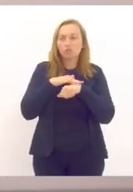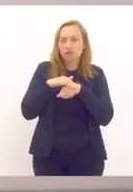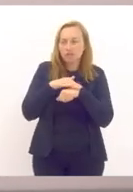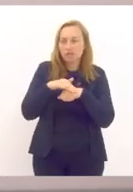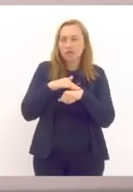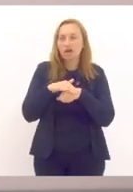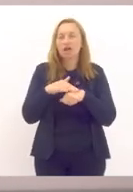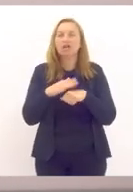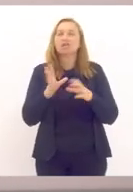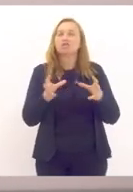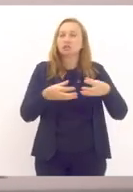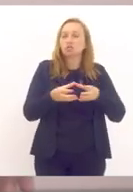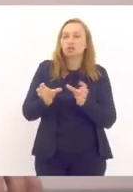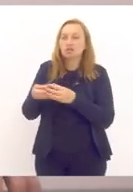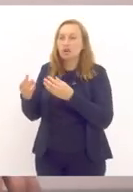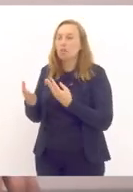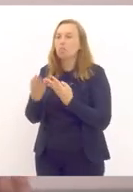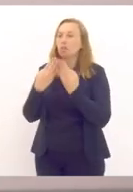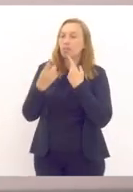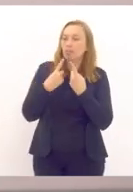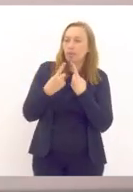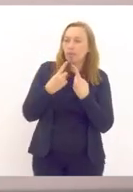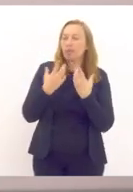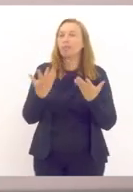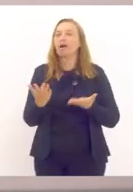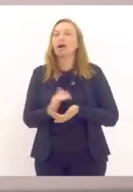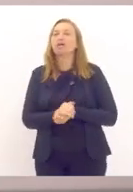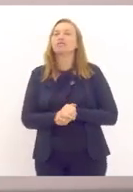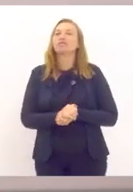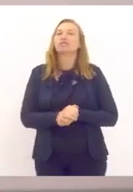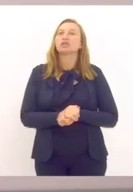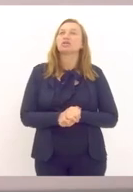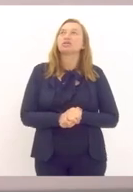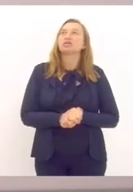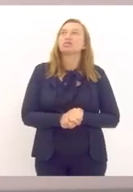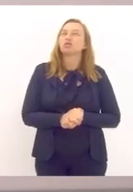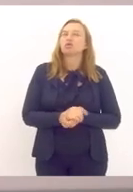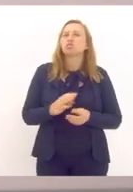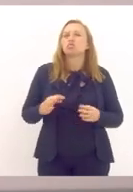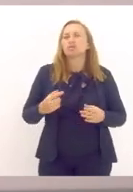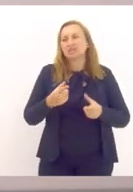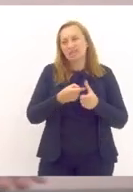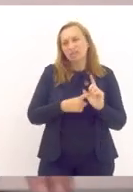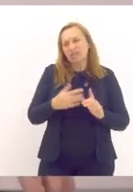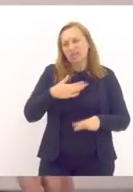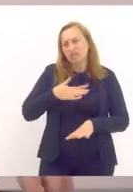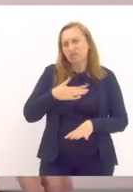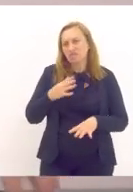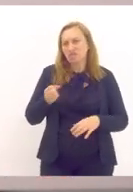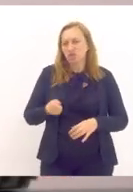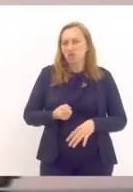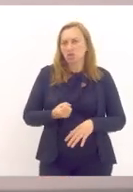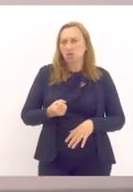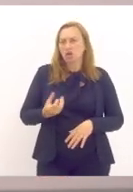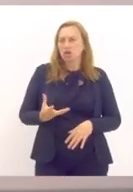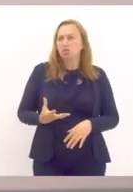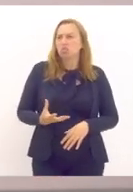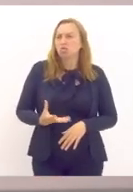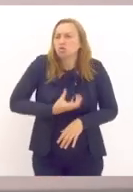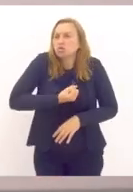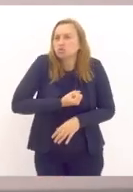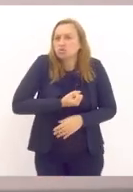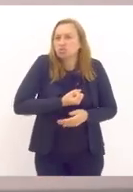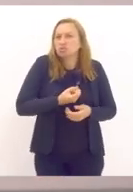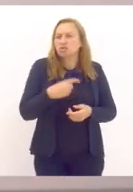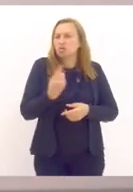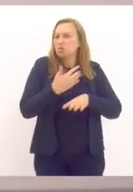as comissões de maneira anterior. Não vai, naquilo que depender de mim, não haver surpresa nas nossas conversas.